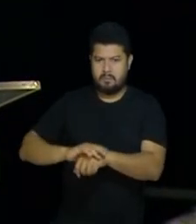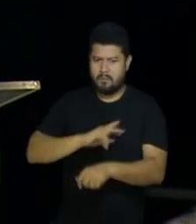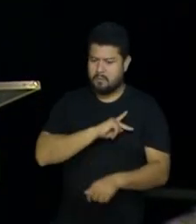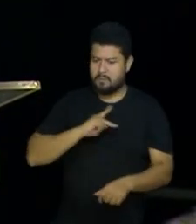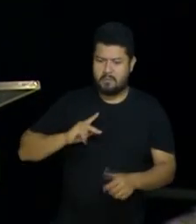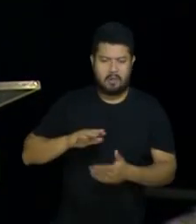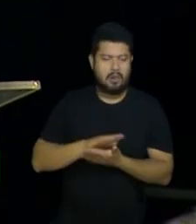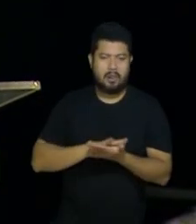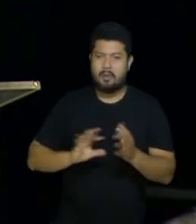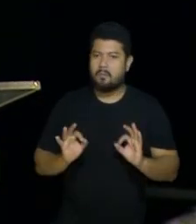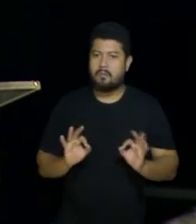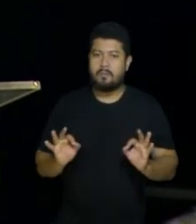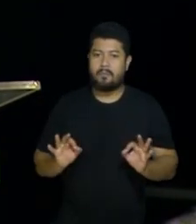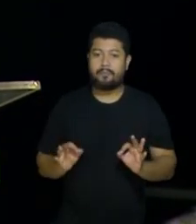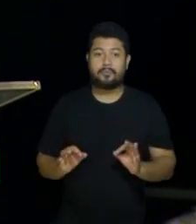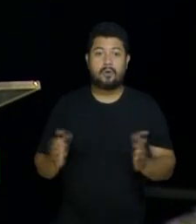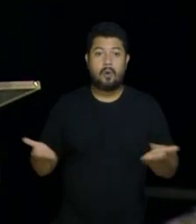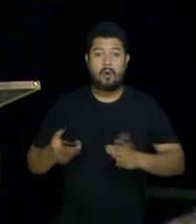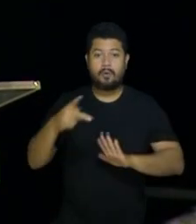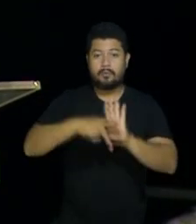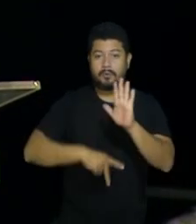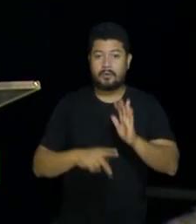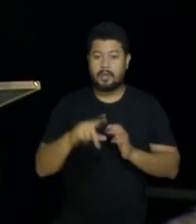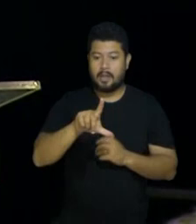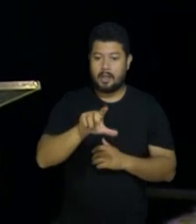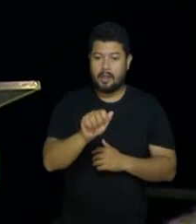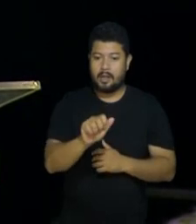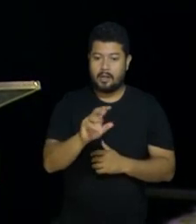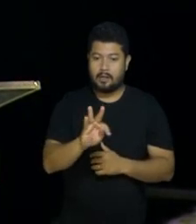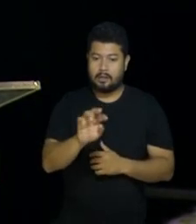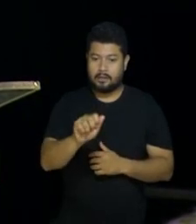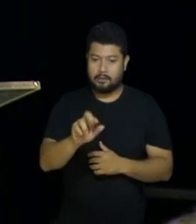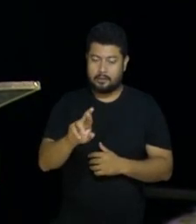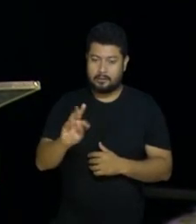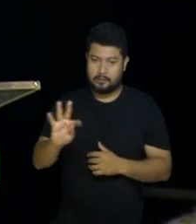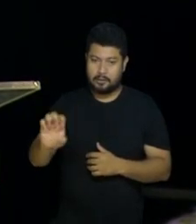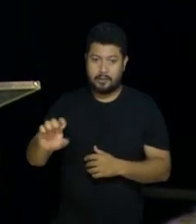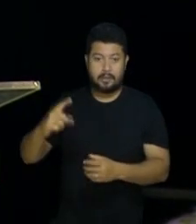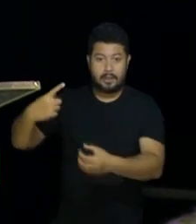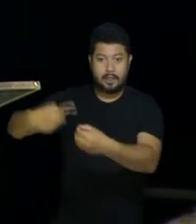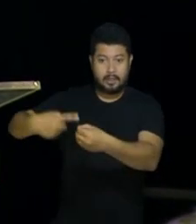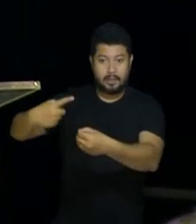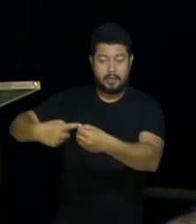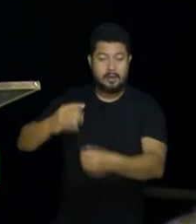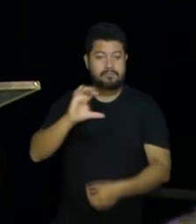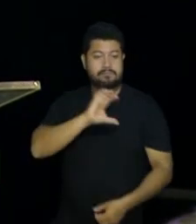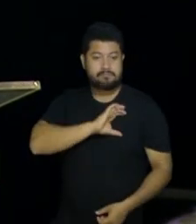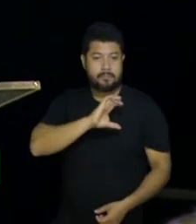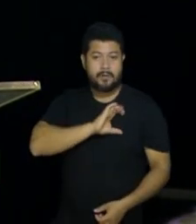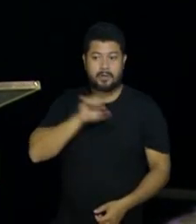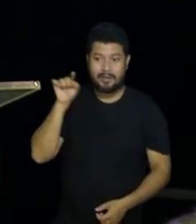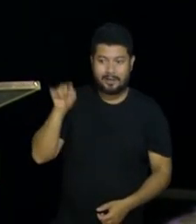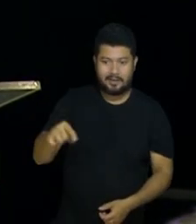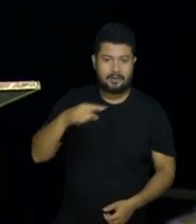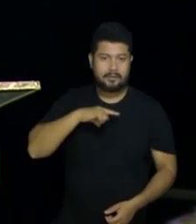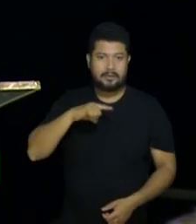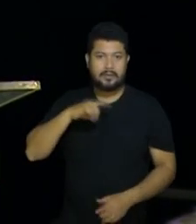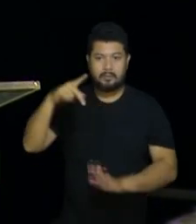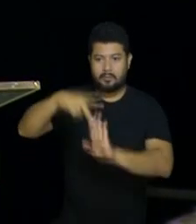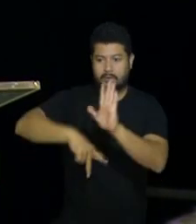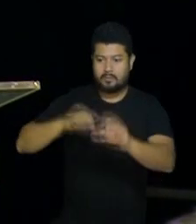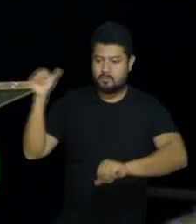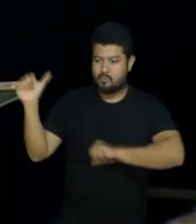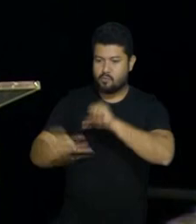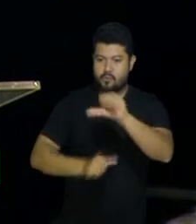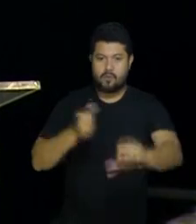o projeto Latarte, no município de Camboriú. Que lá existe um projeto que tem mudado destinos. Quero